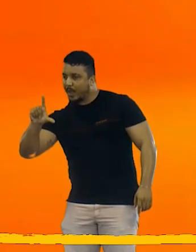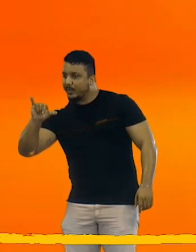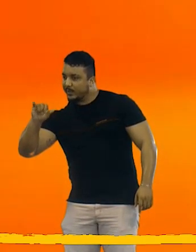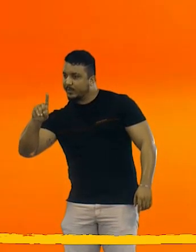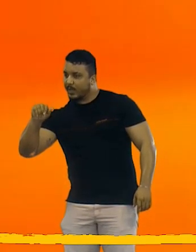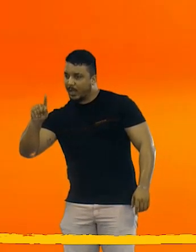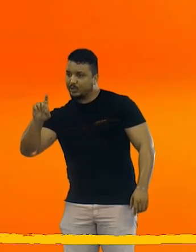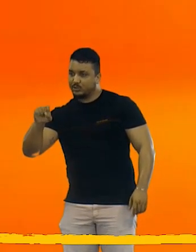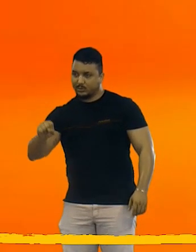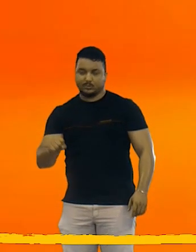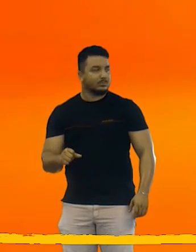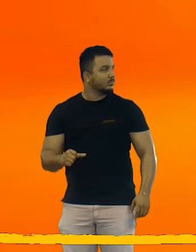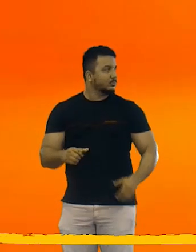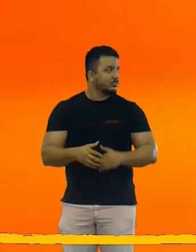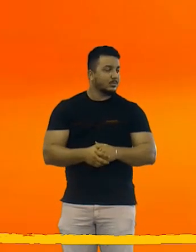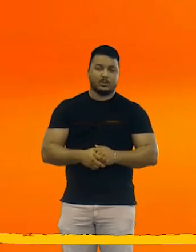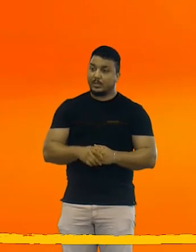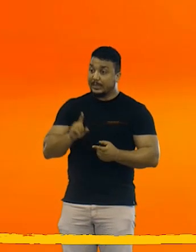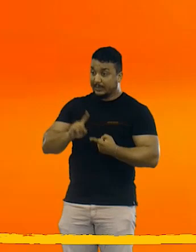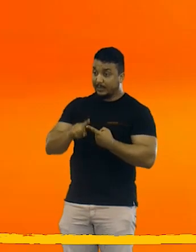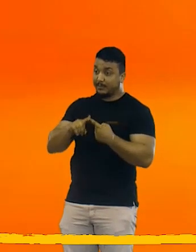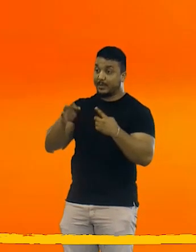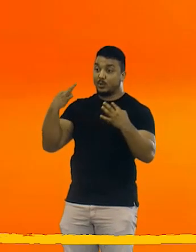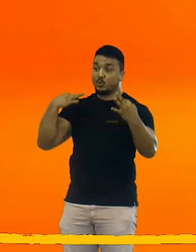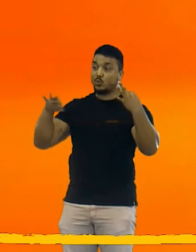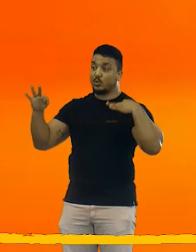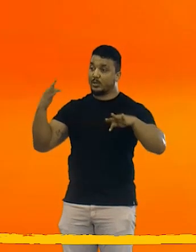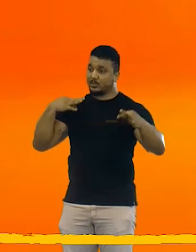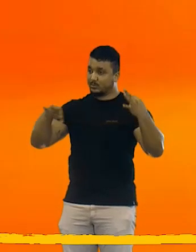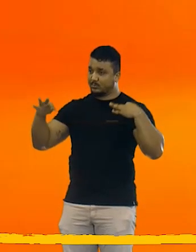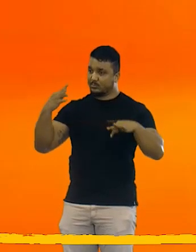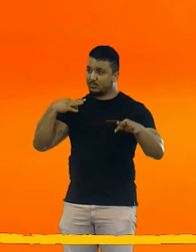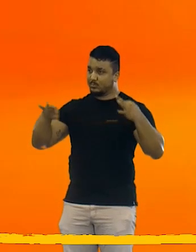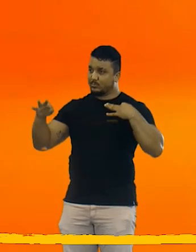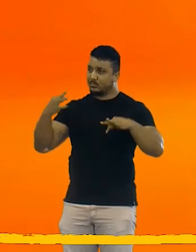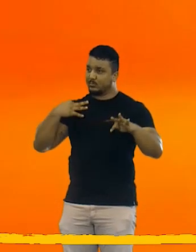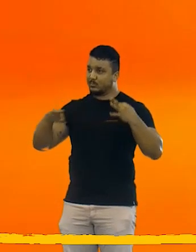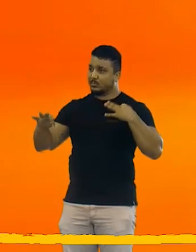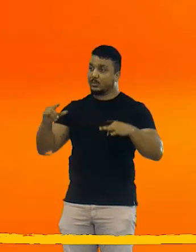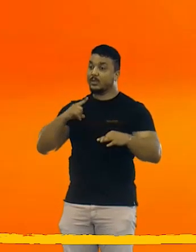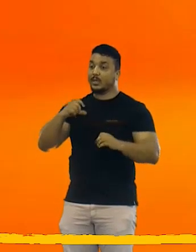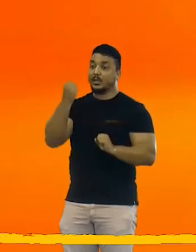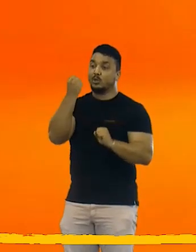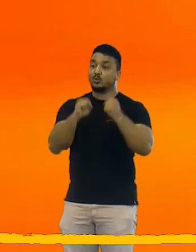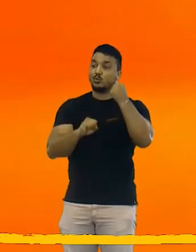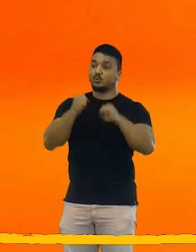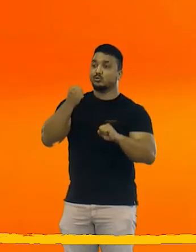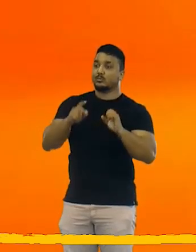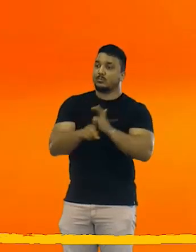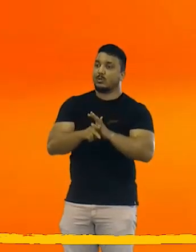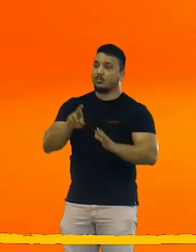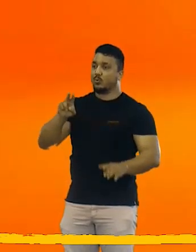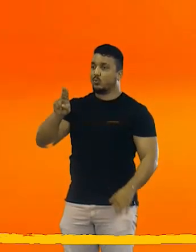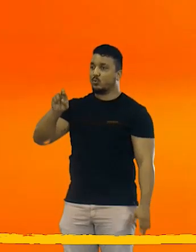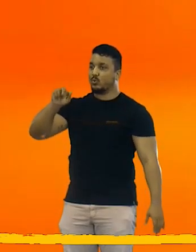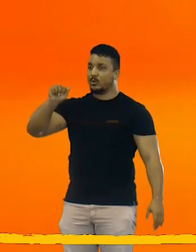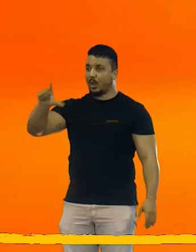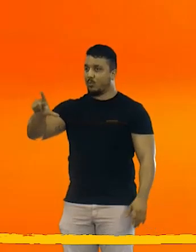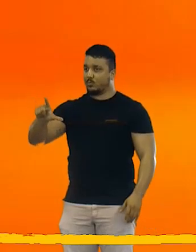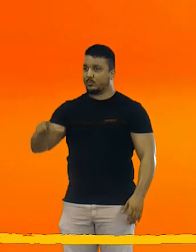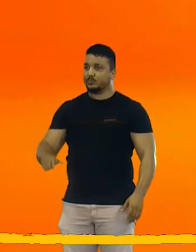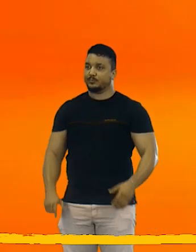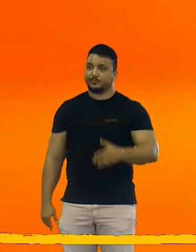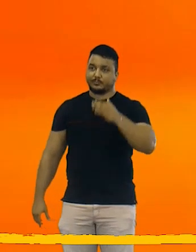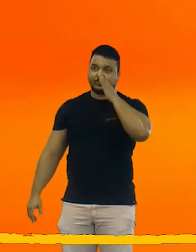ruralidades, inclusive turismo no setor rural, tudo bem? Indústria no setor rural,